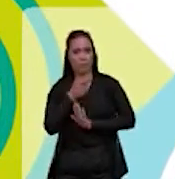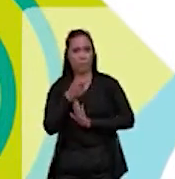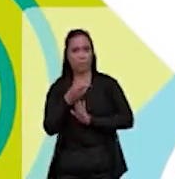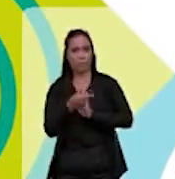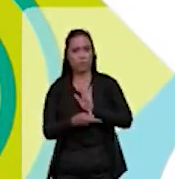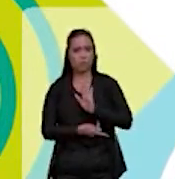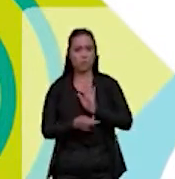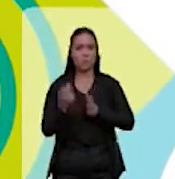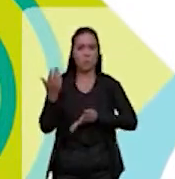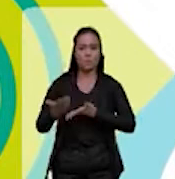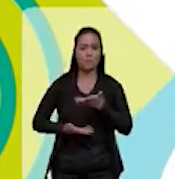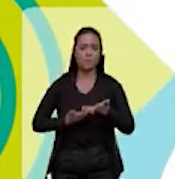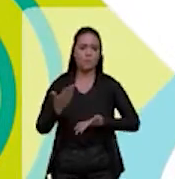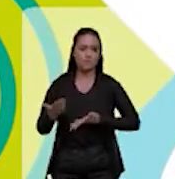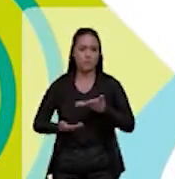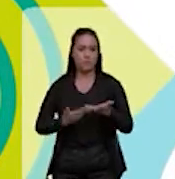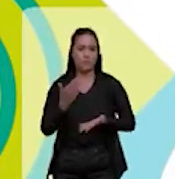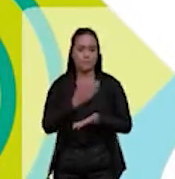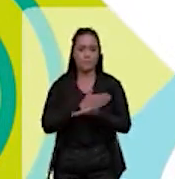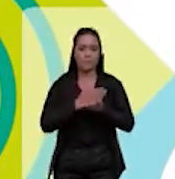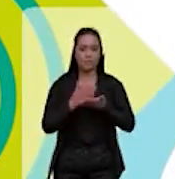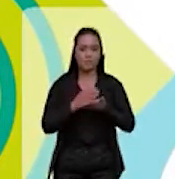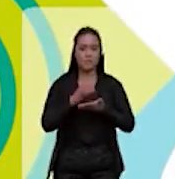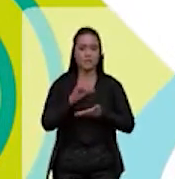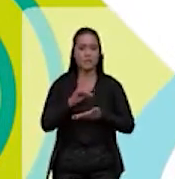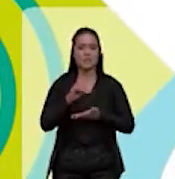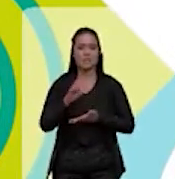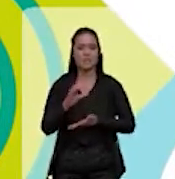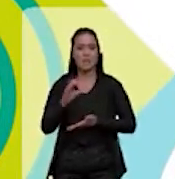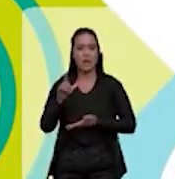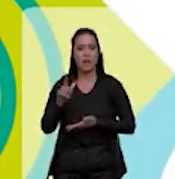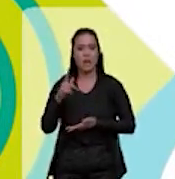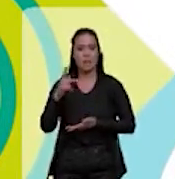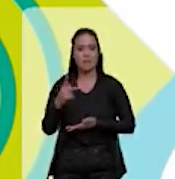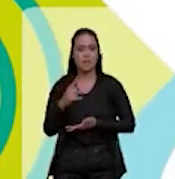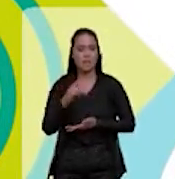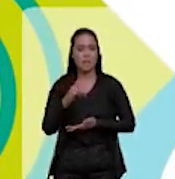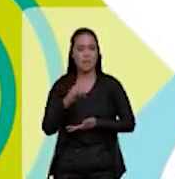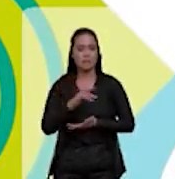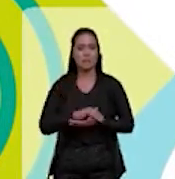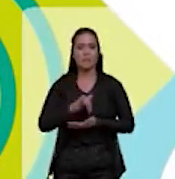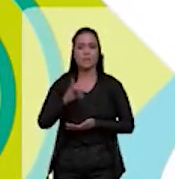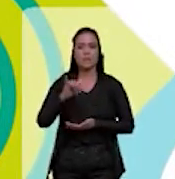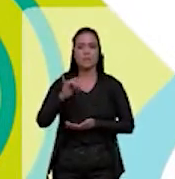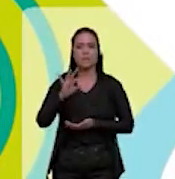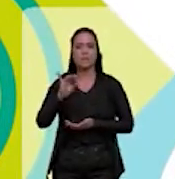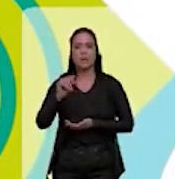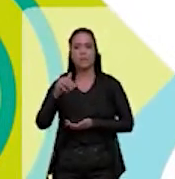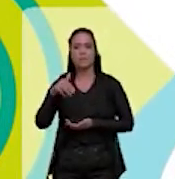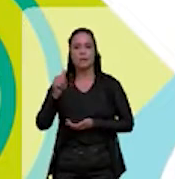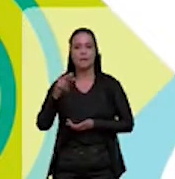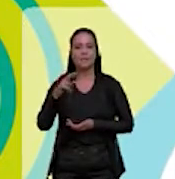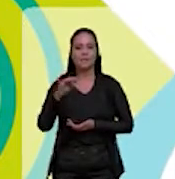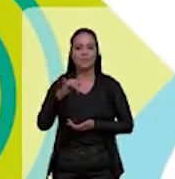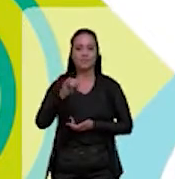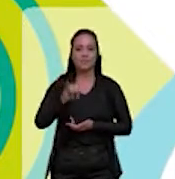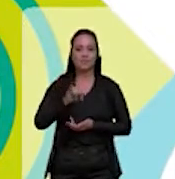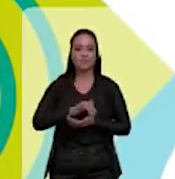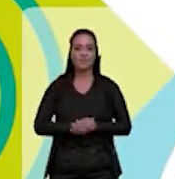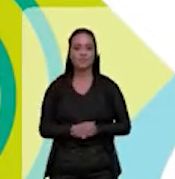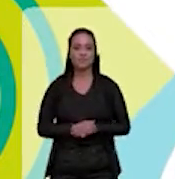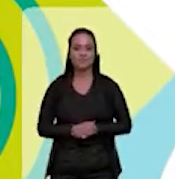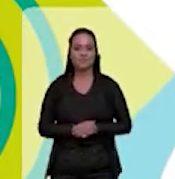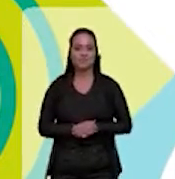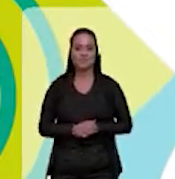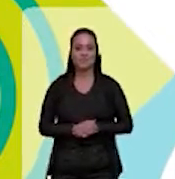em que eu me envolvi a partir da dclp não é do Itamarati Eu sou professor da Universidade de Brasília